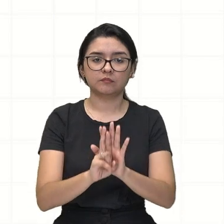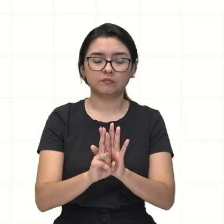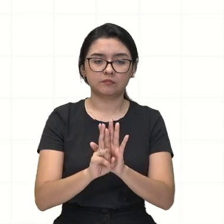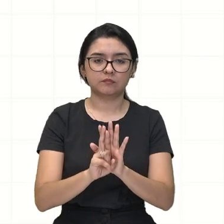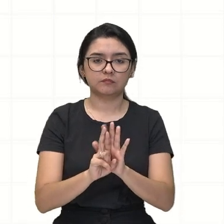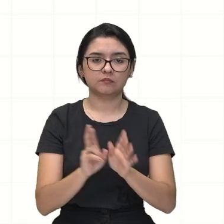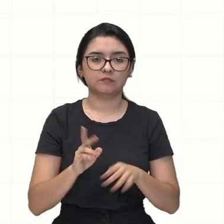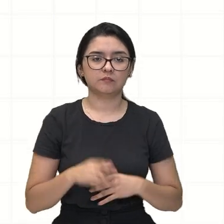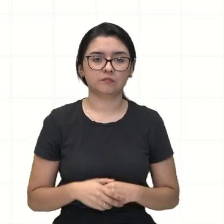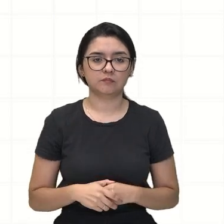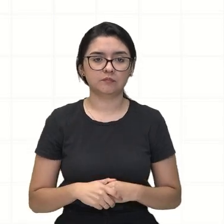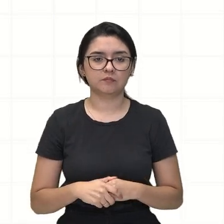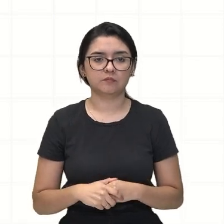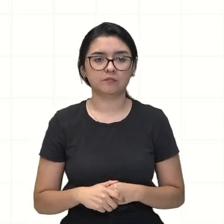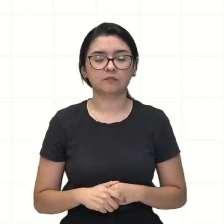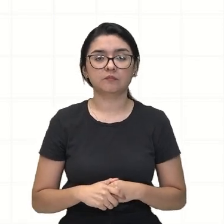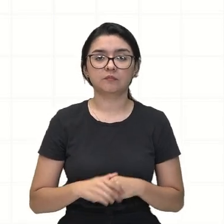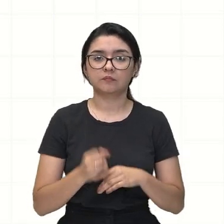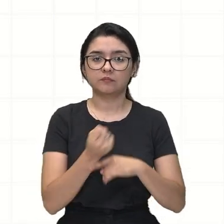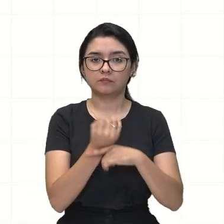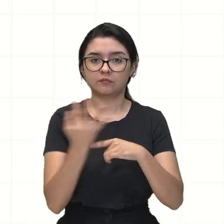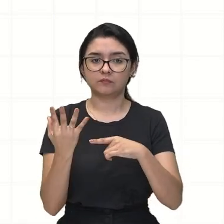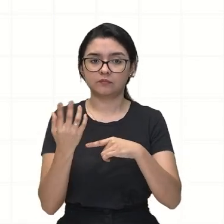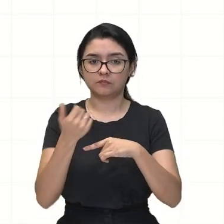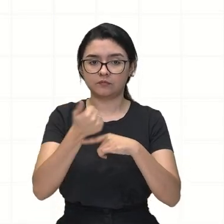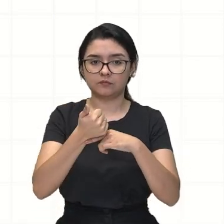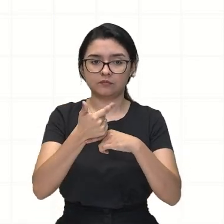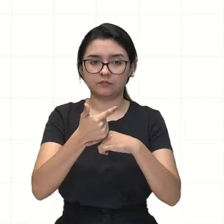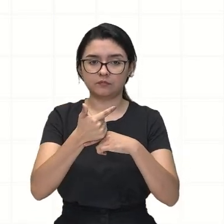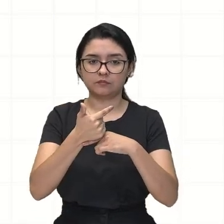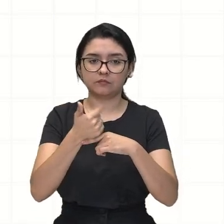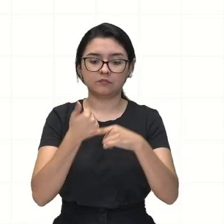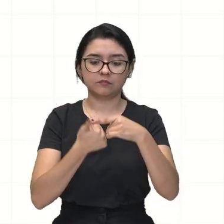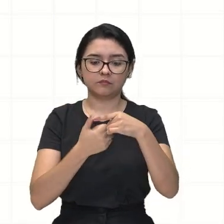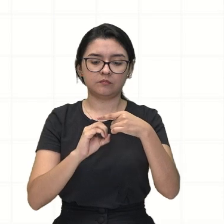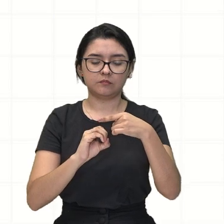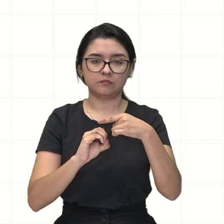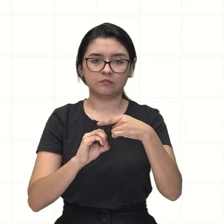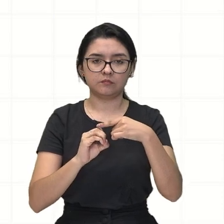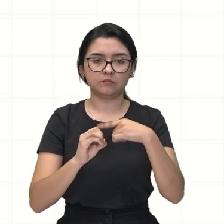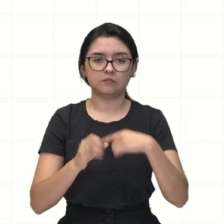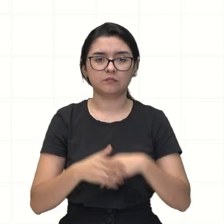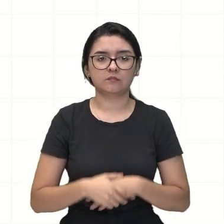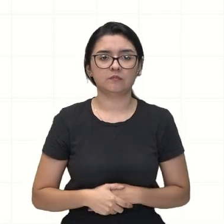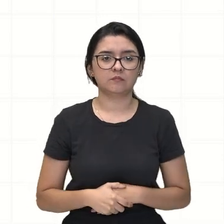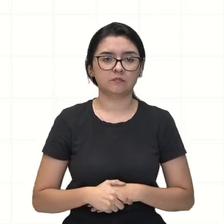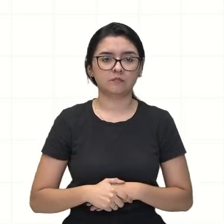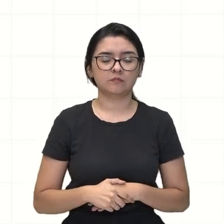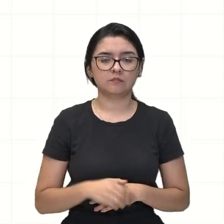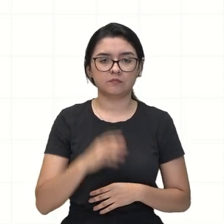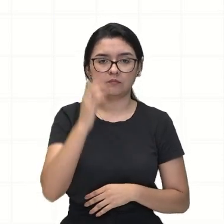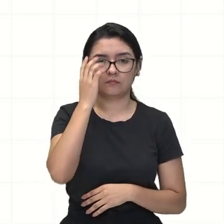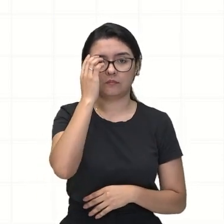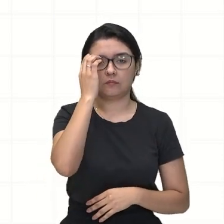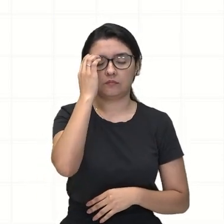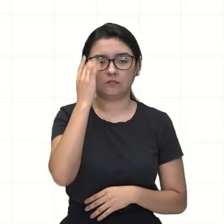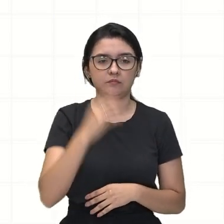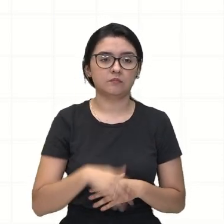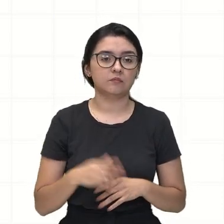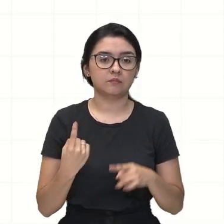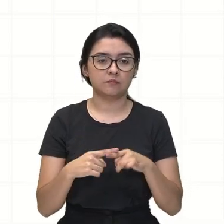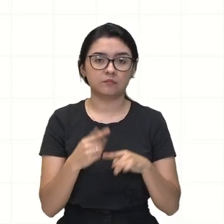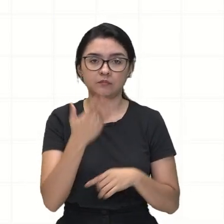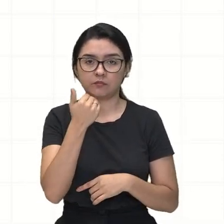situação pela fração 12 décimos, 12 sobre 10, tá legal? Porque comeu